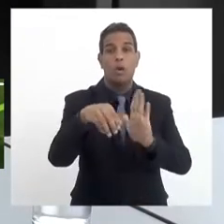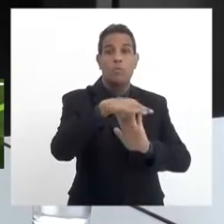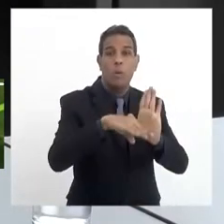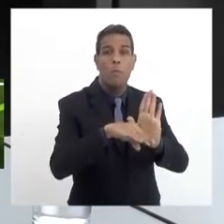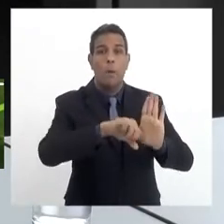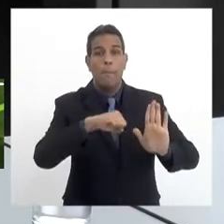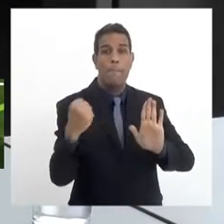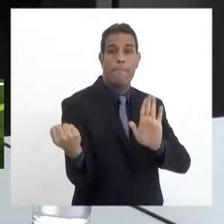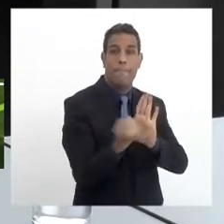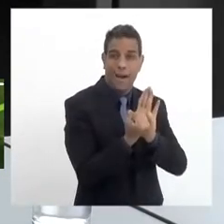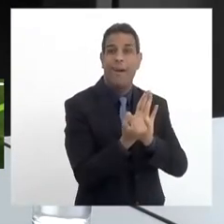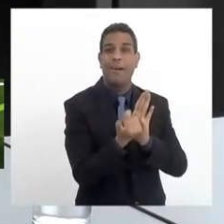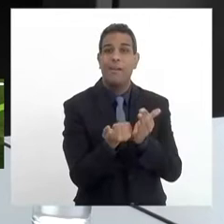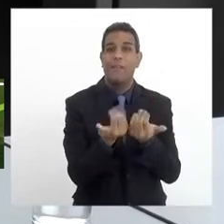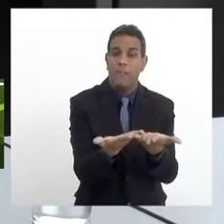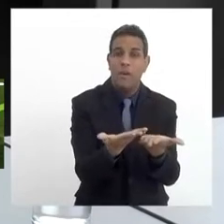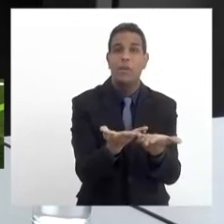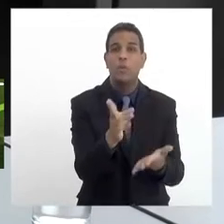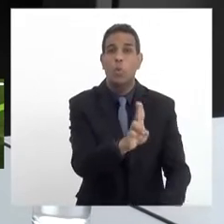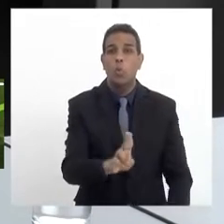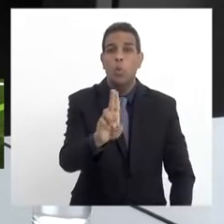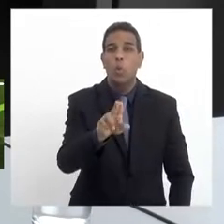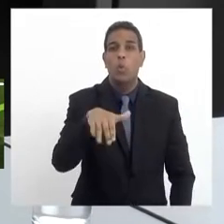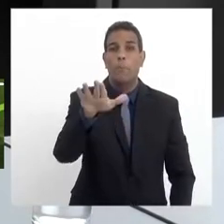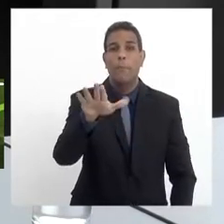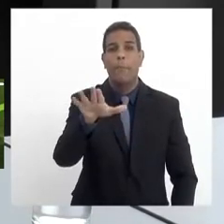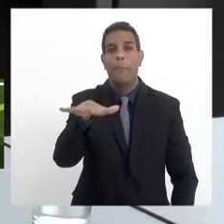houver expressa imposição dos